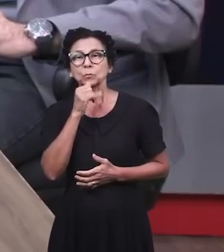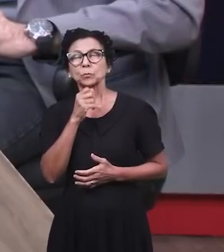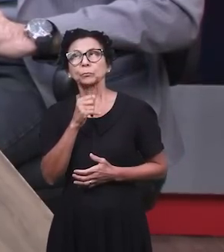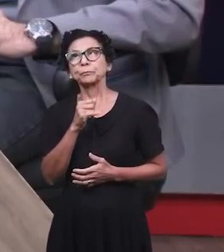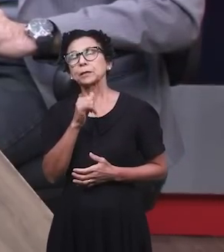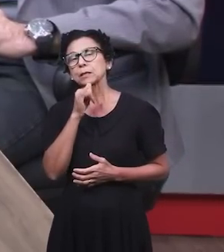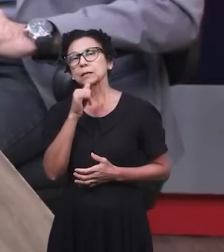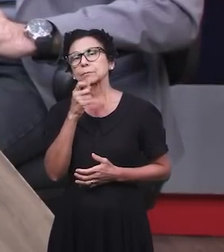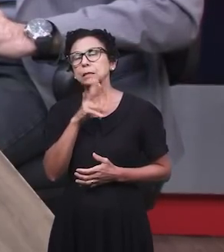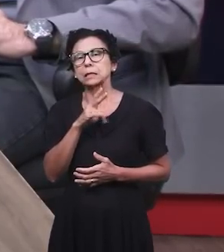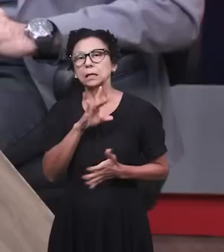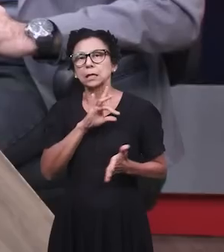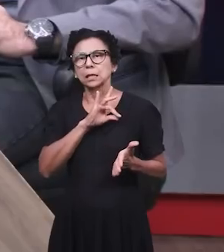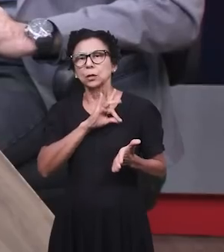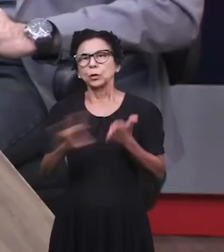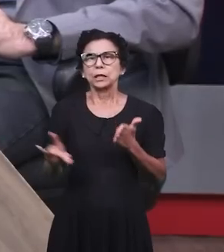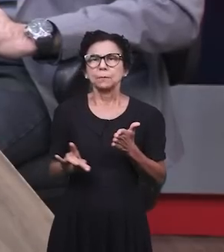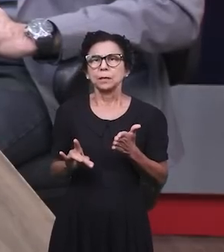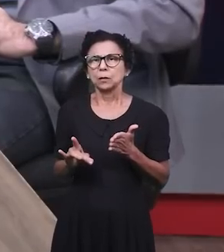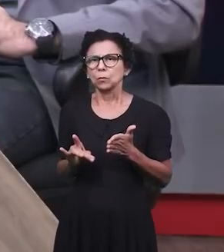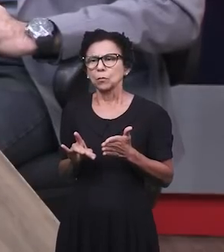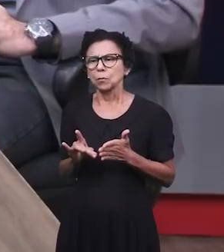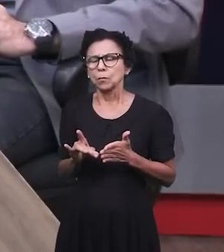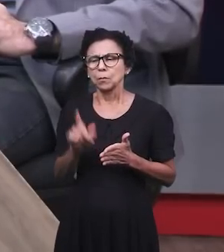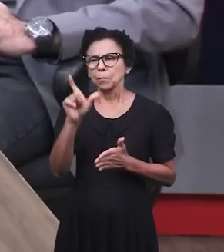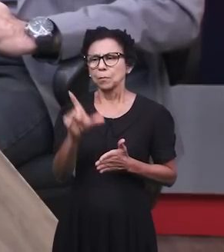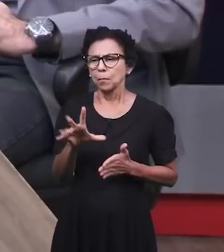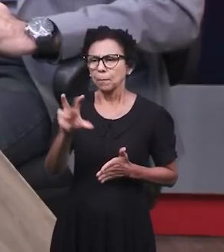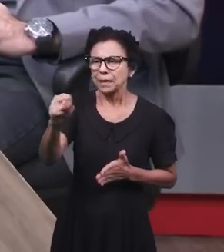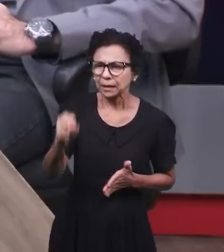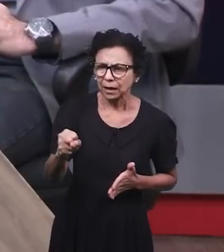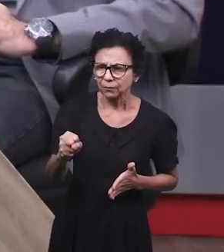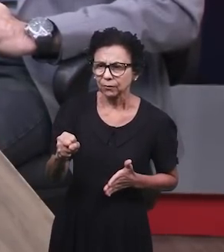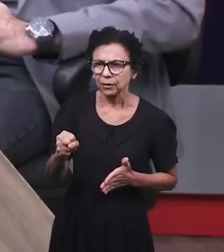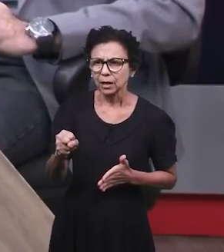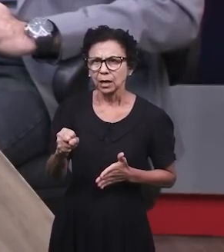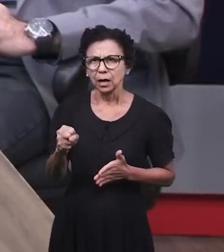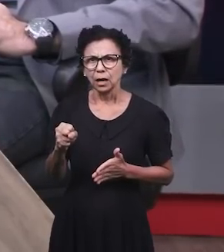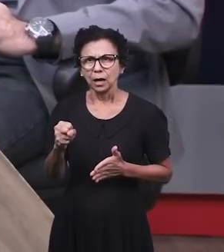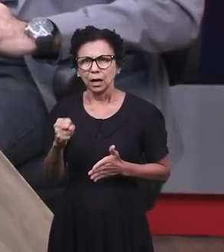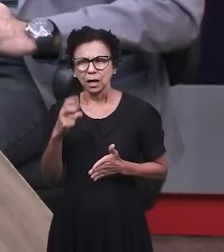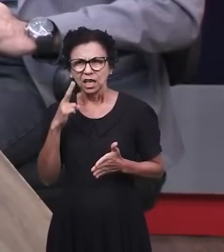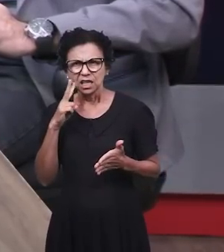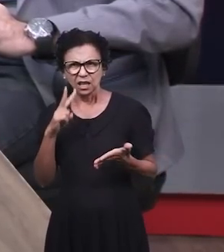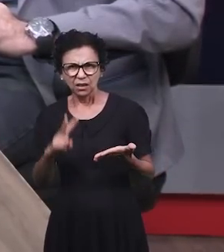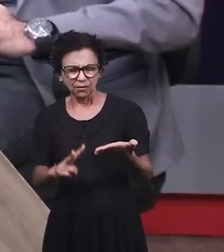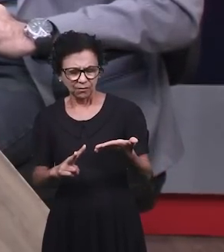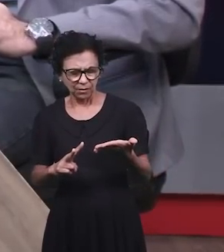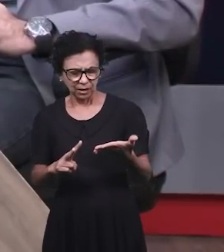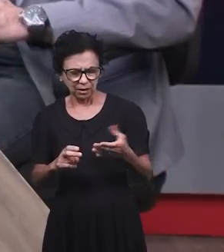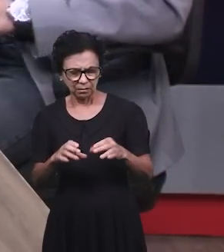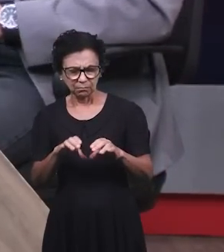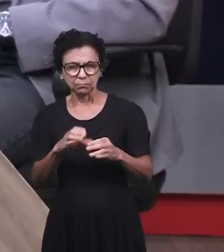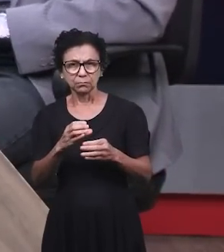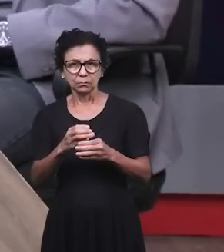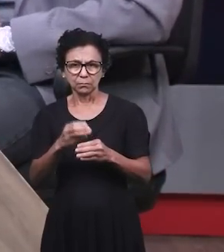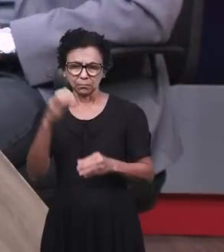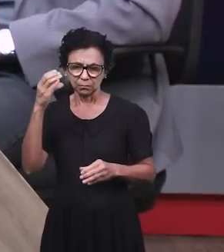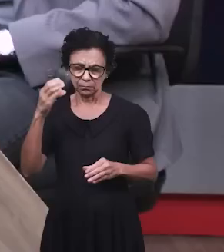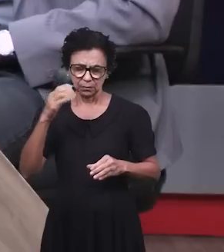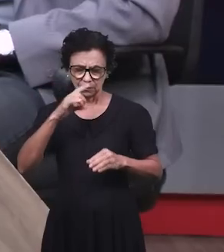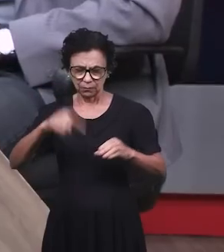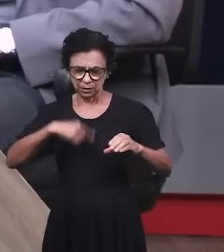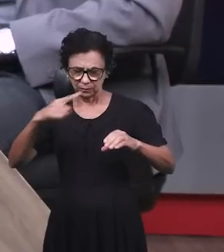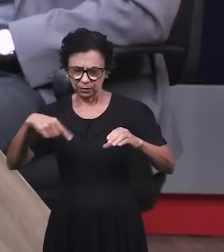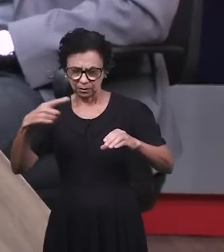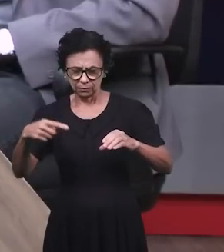inimigo, sei lá, interceptasse essa pessoa. Olhava, tinha uma fita com um monte de letras sem sentido nenhum. Sim. Mas quando ele chegava do